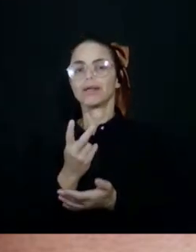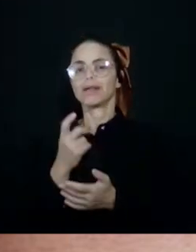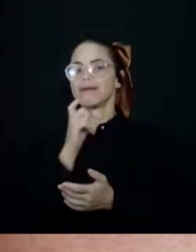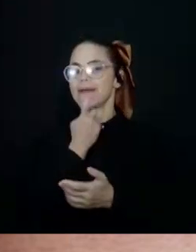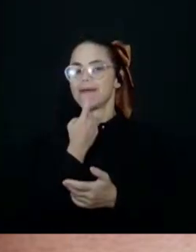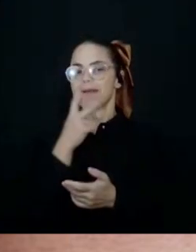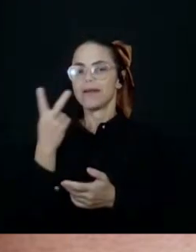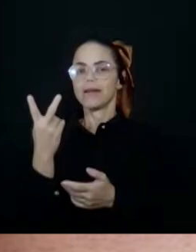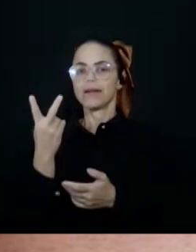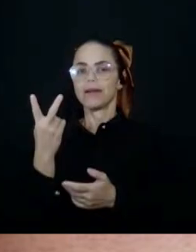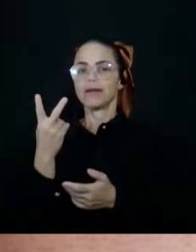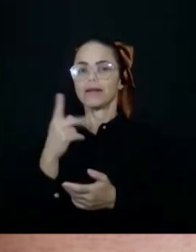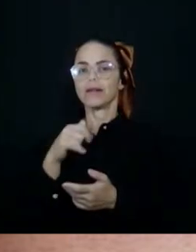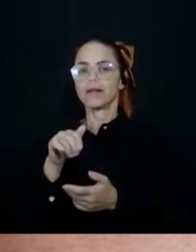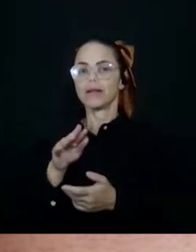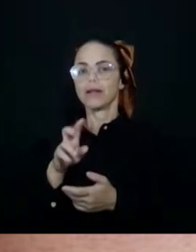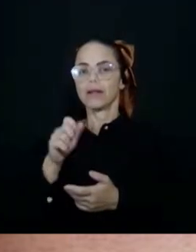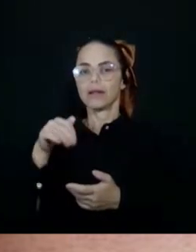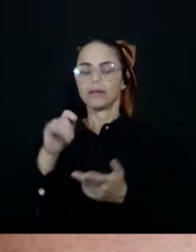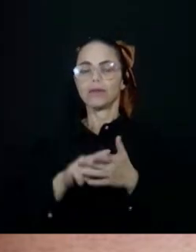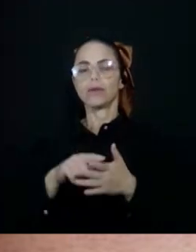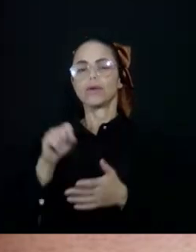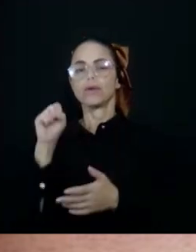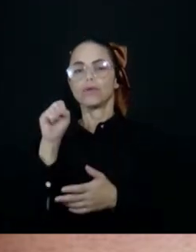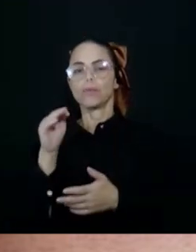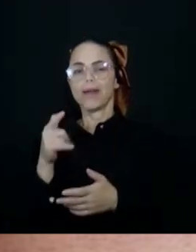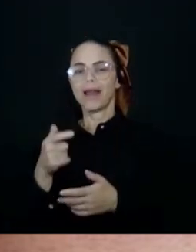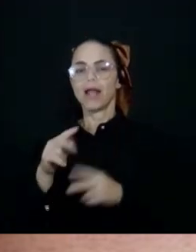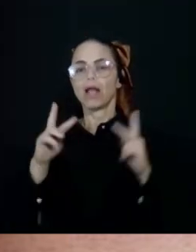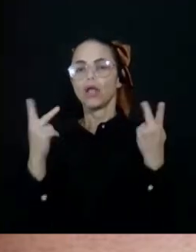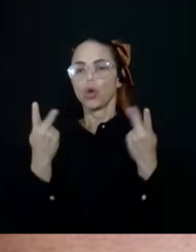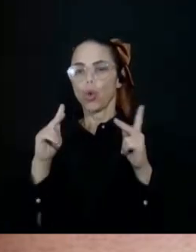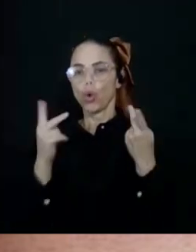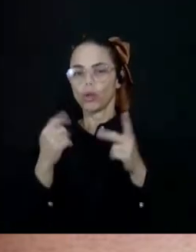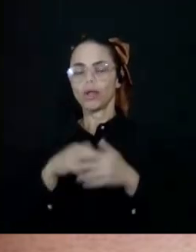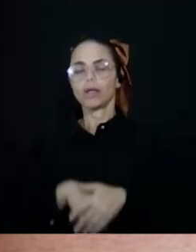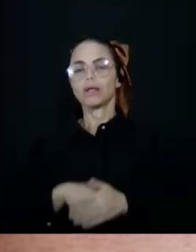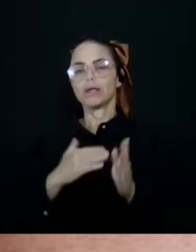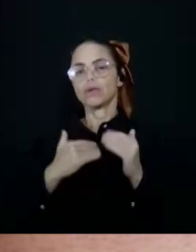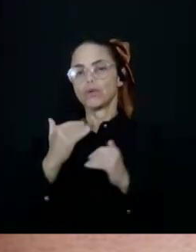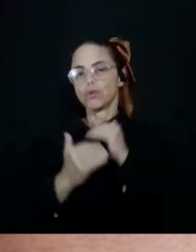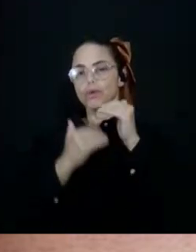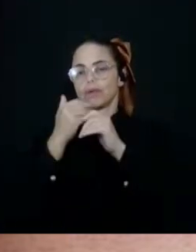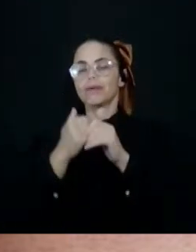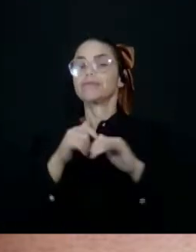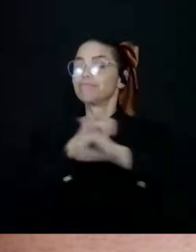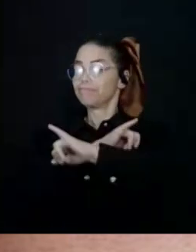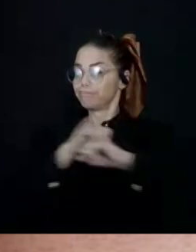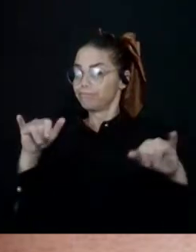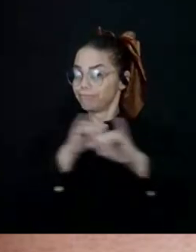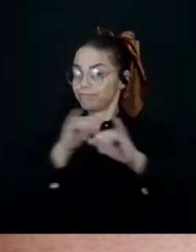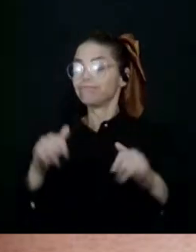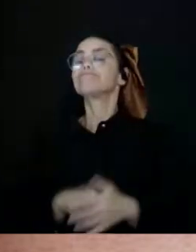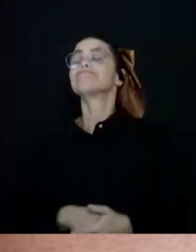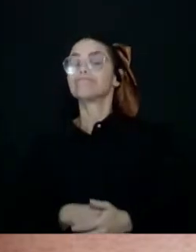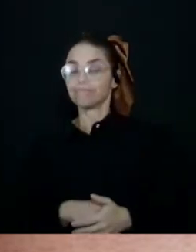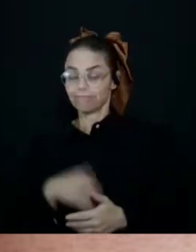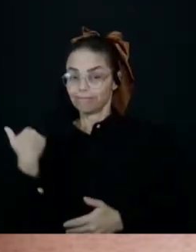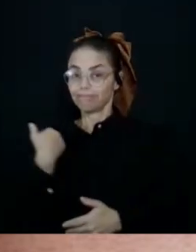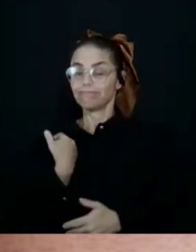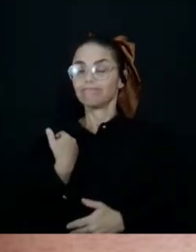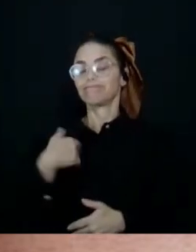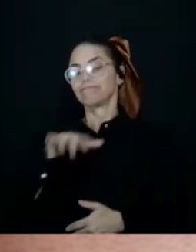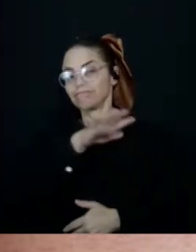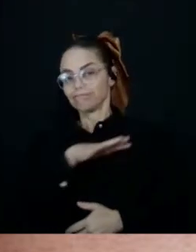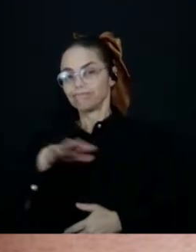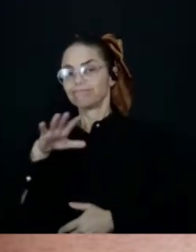em Paulínia, Sumaré e Hortolândia. Apesar do avanço nas notificações, os quadros são, em sua maioria, leves